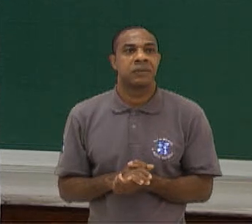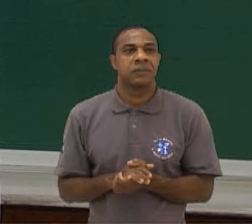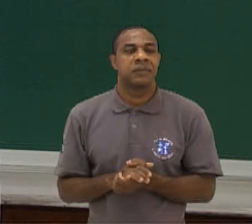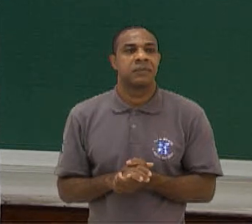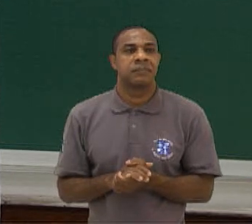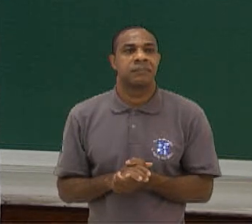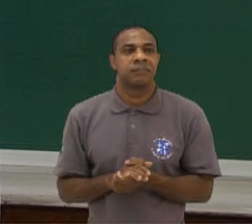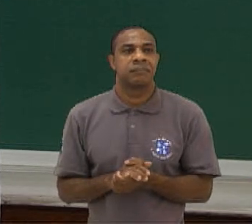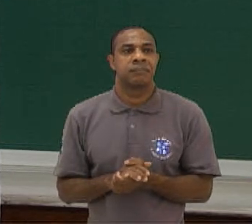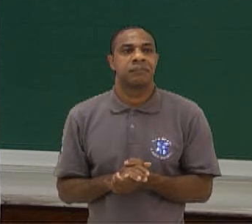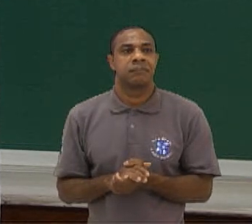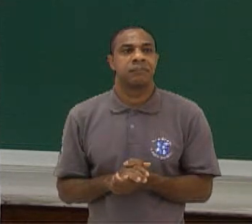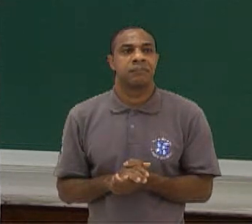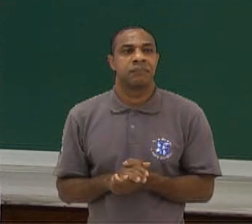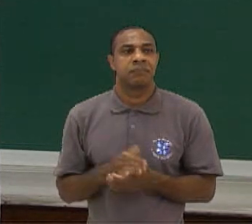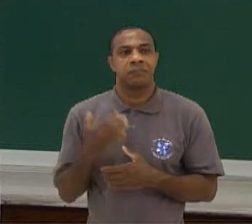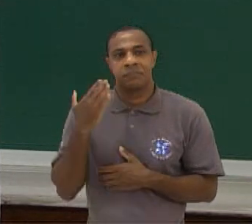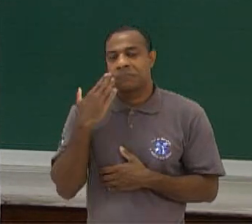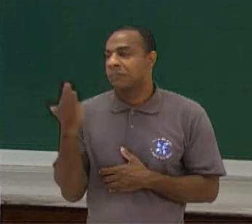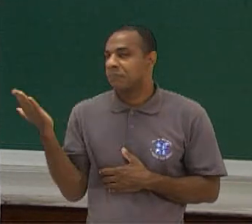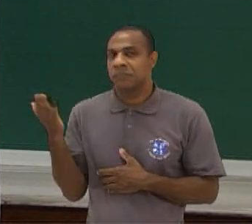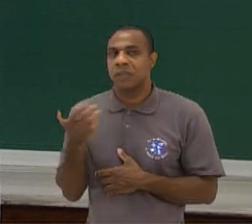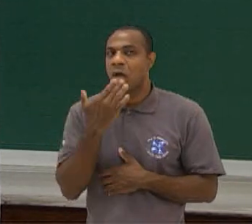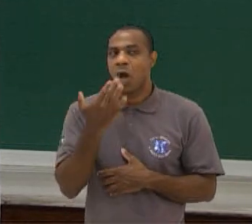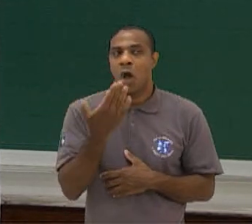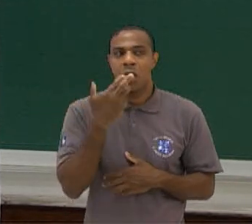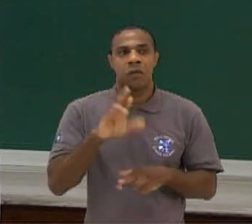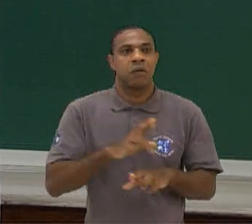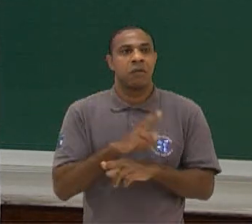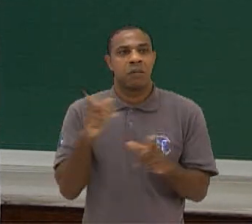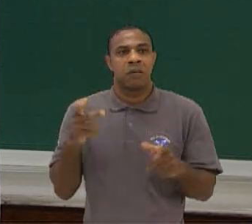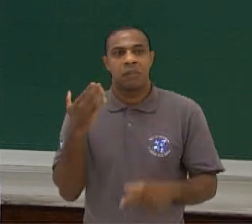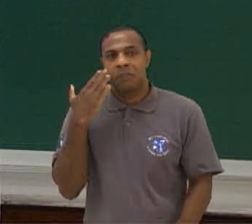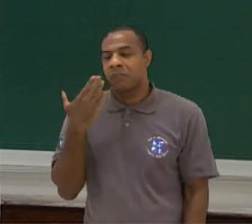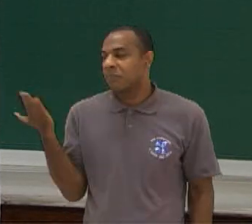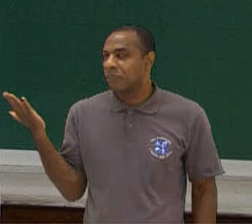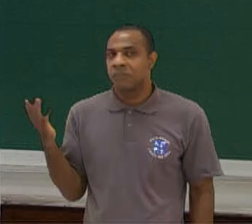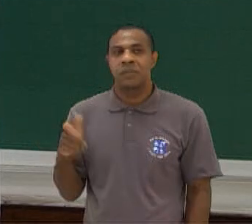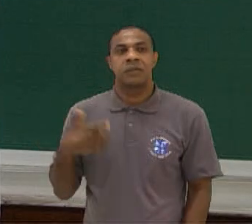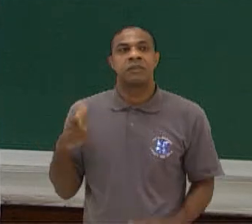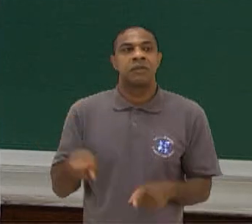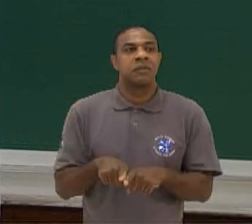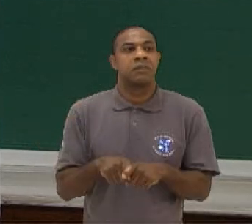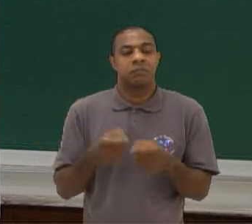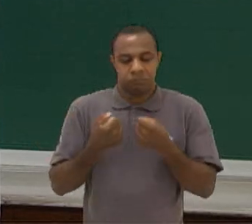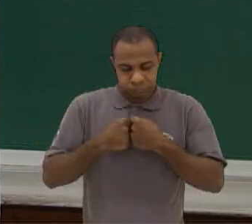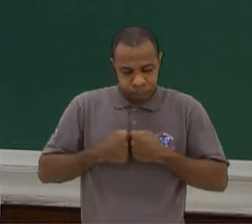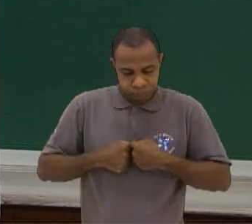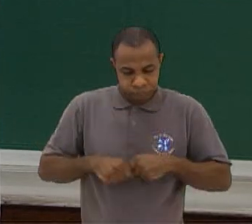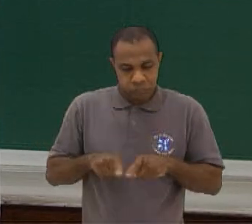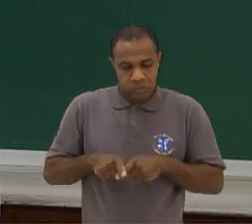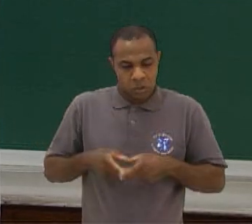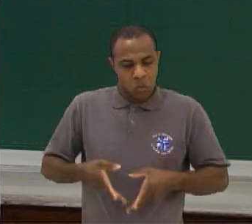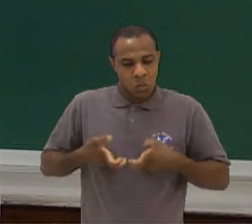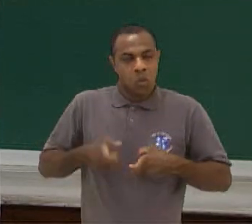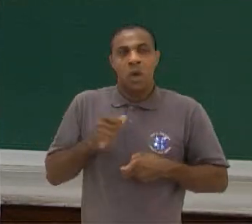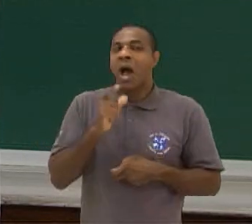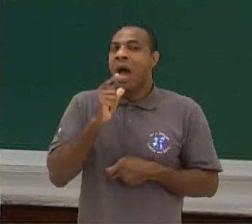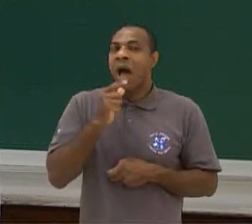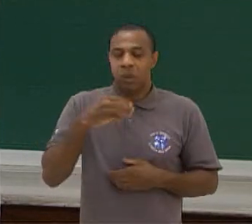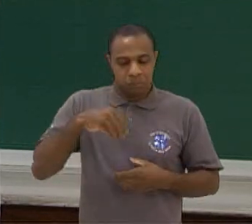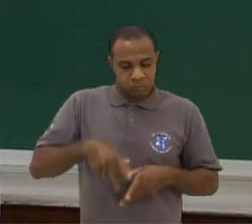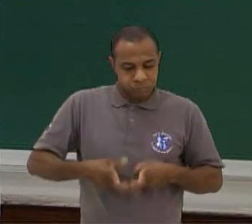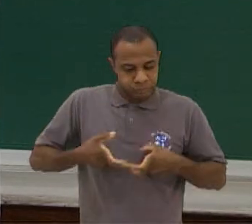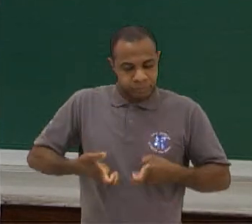pouquinho da estrutura do fígado mostrando de outra cor. E após a quilificação, eu vou passar, eu vou fazer a absorção de água no intestino